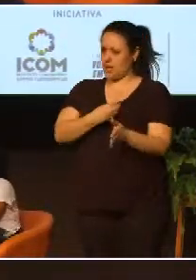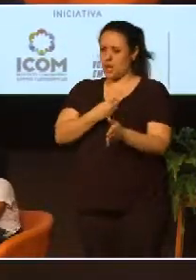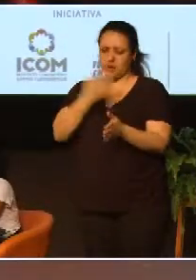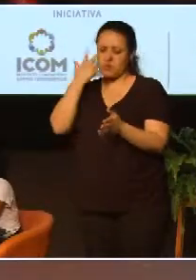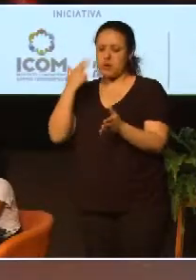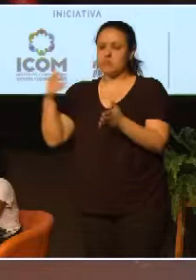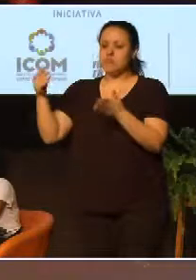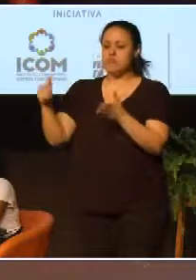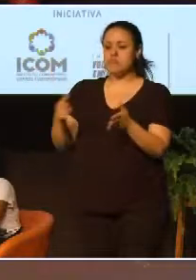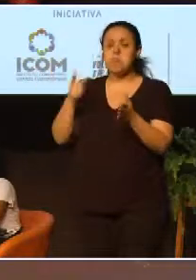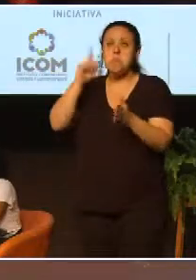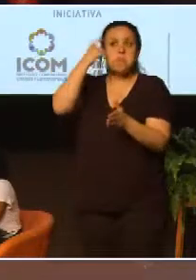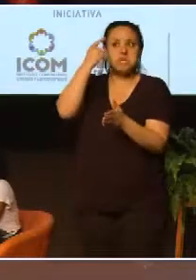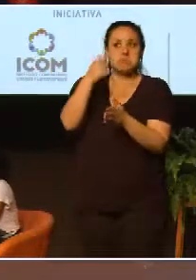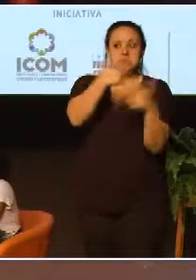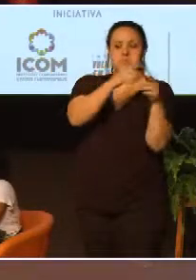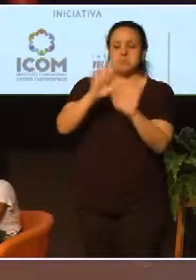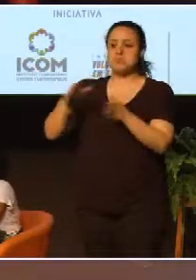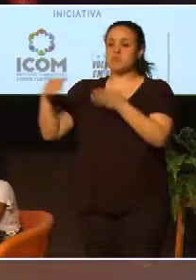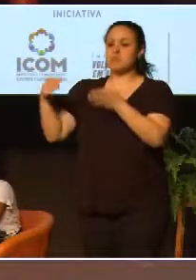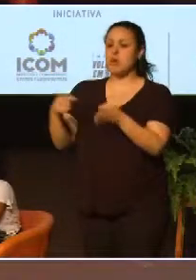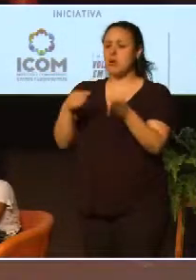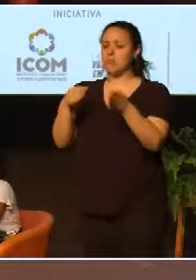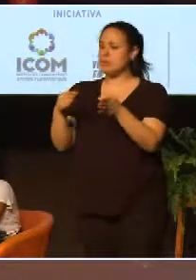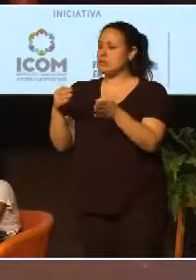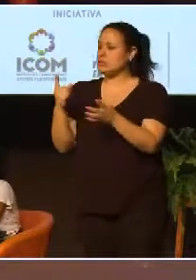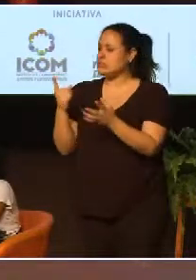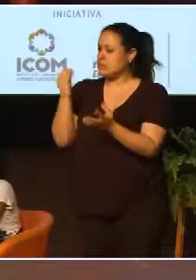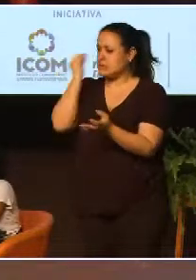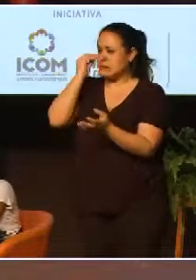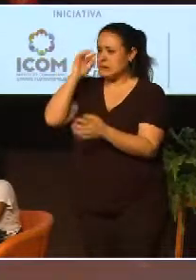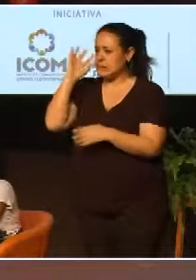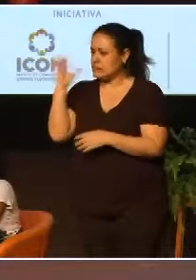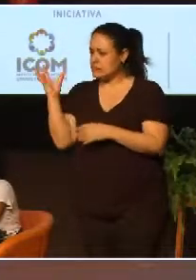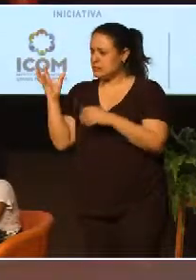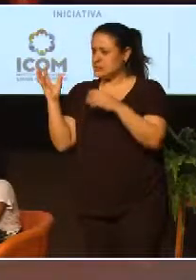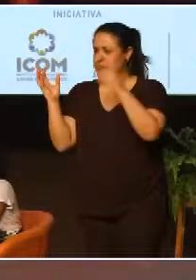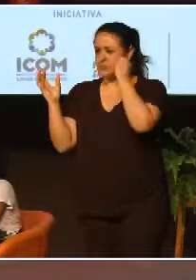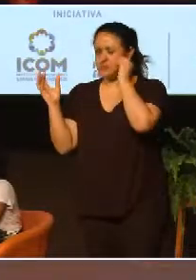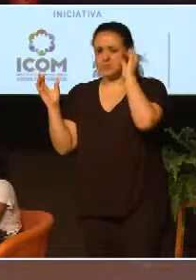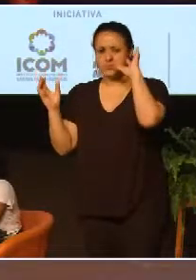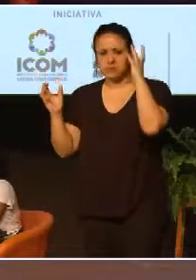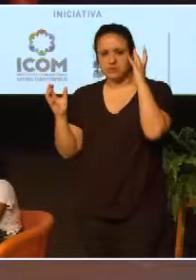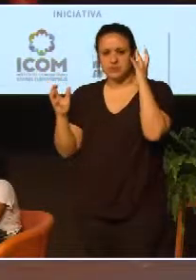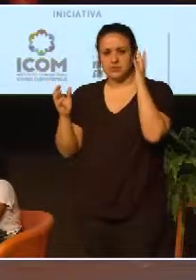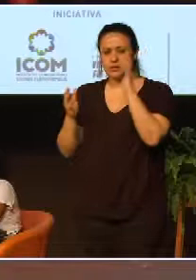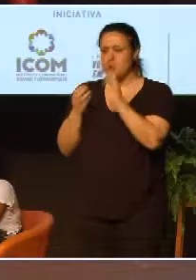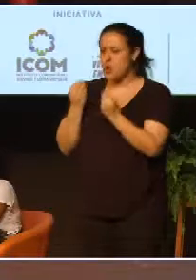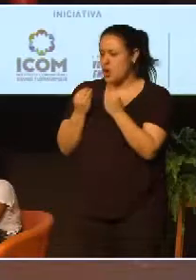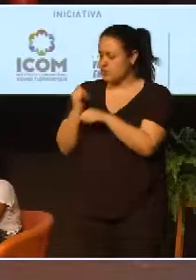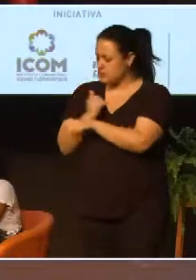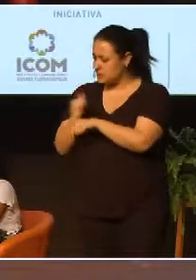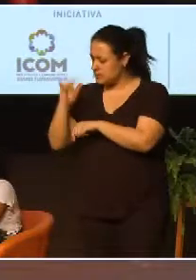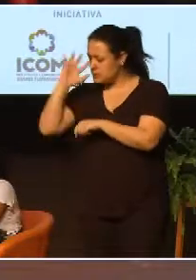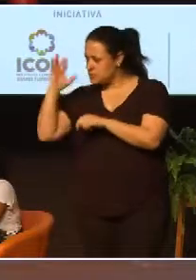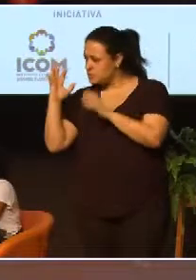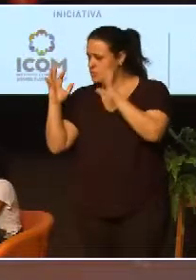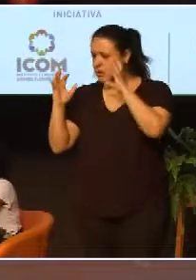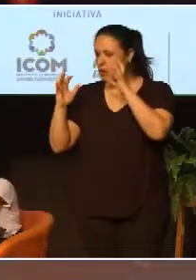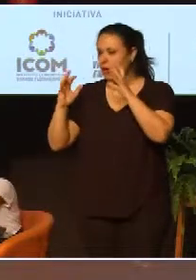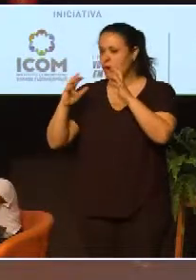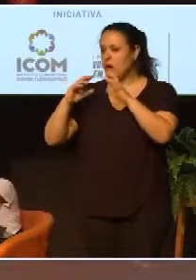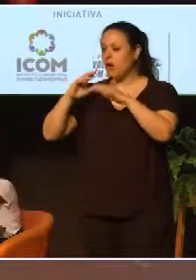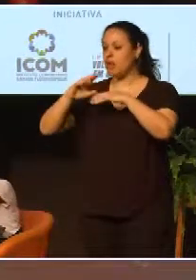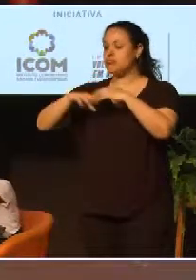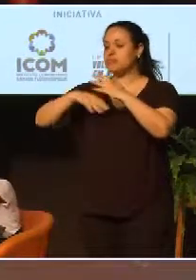esse dar conta da vida passou a ser o meu propósito de vida. Então, enfim, foi um caminho. Eu não, em algum